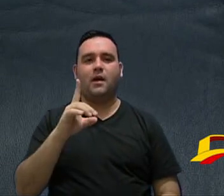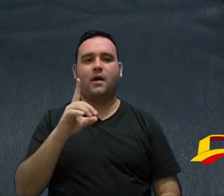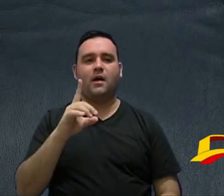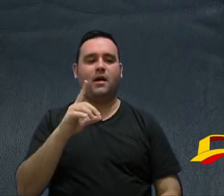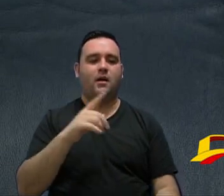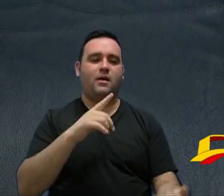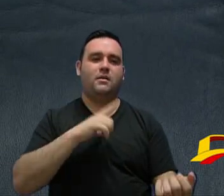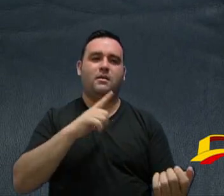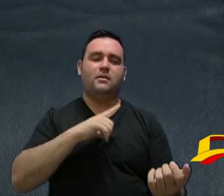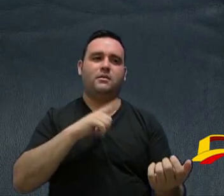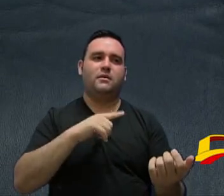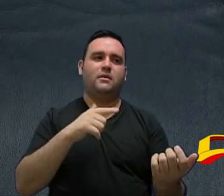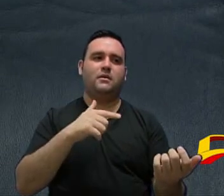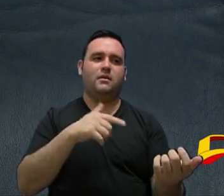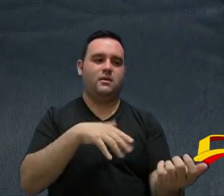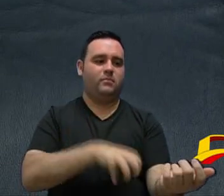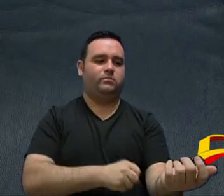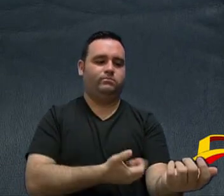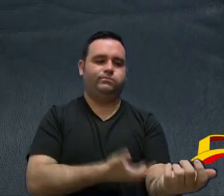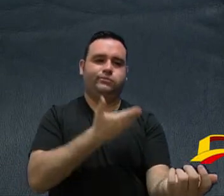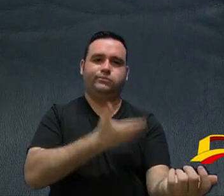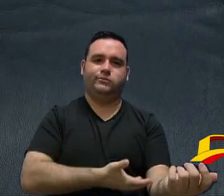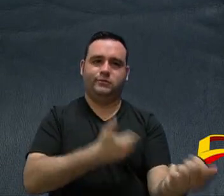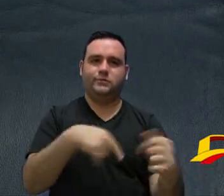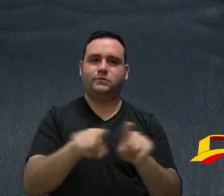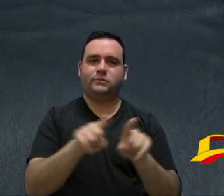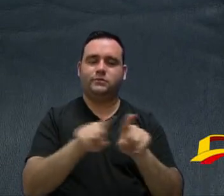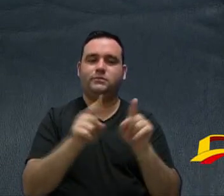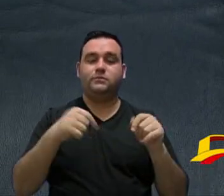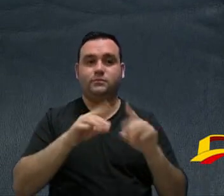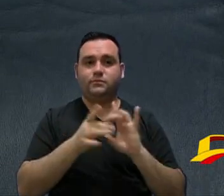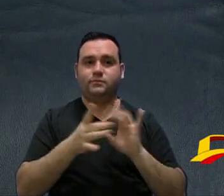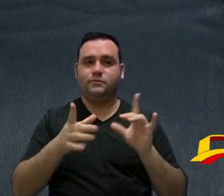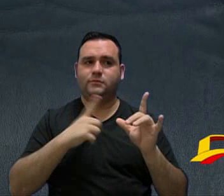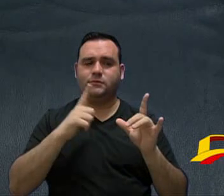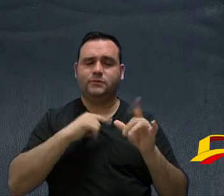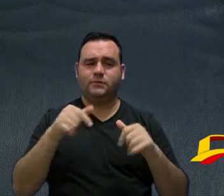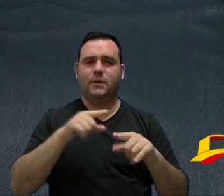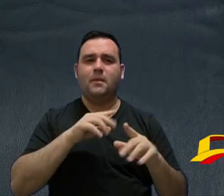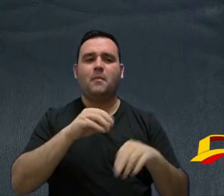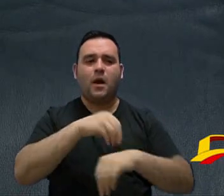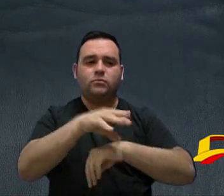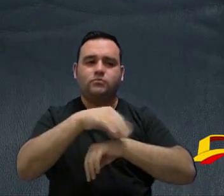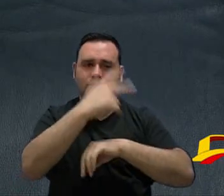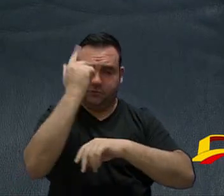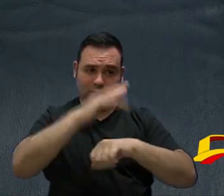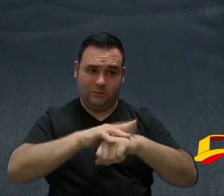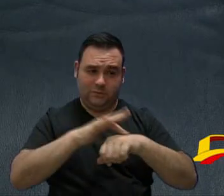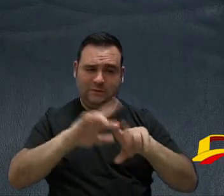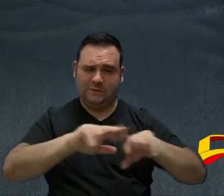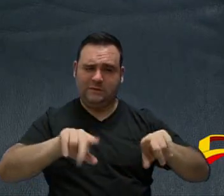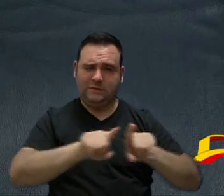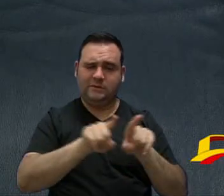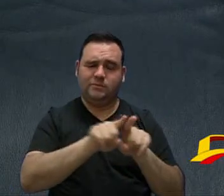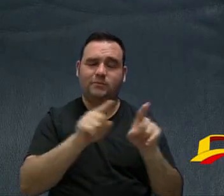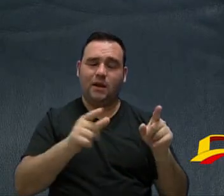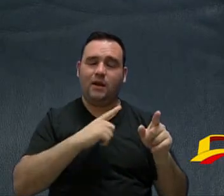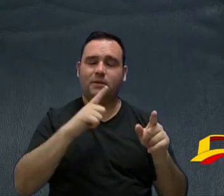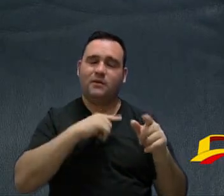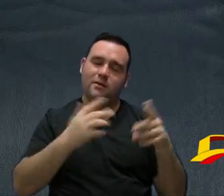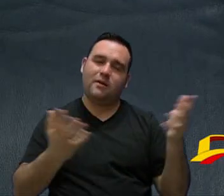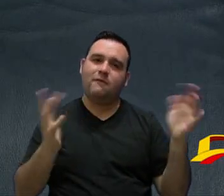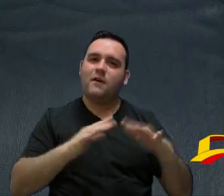são feitos de forma e assim da disposição a livre demanda também mais orientando esses pacientes também virem com